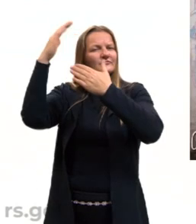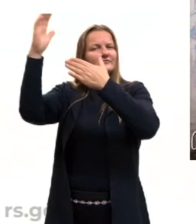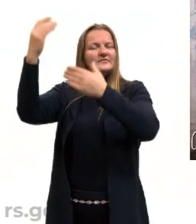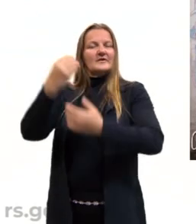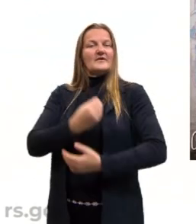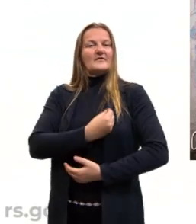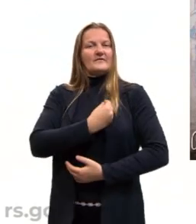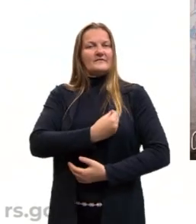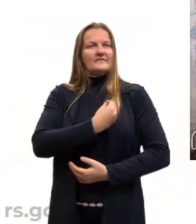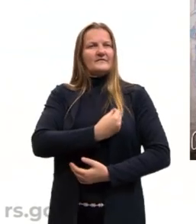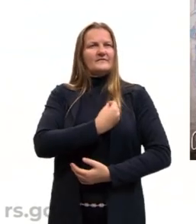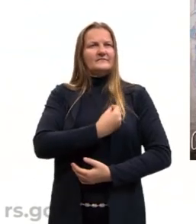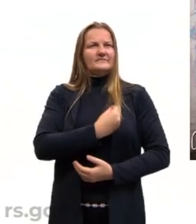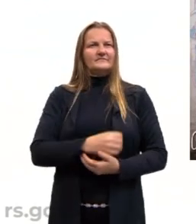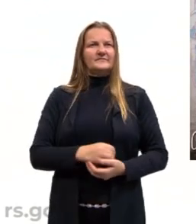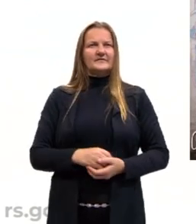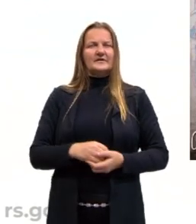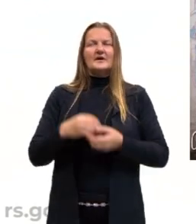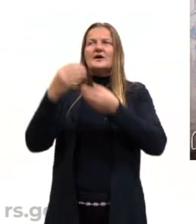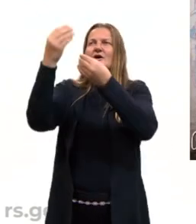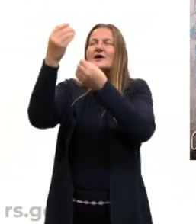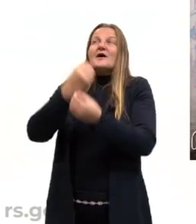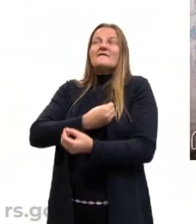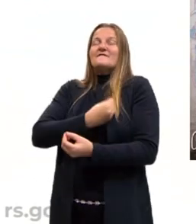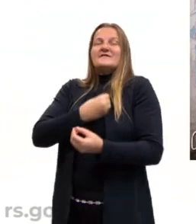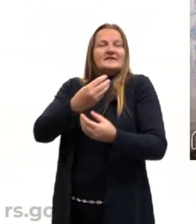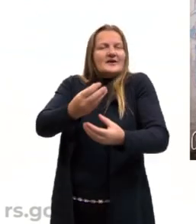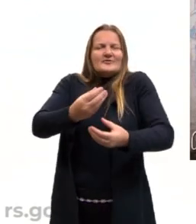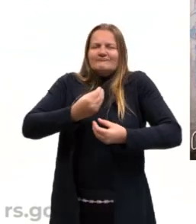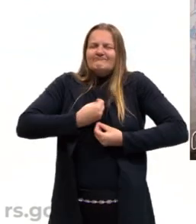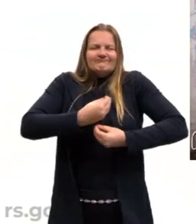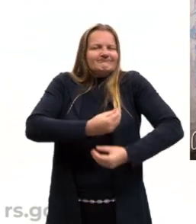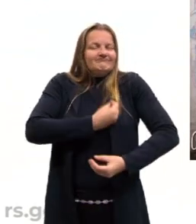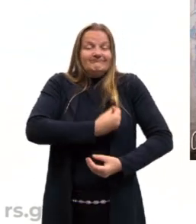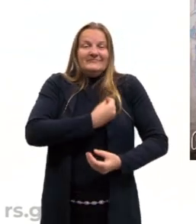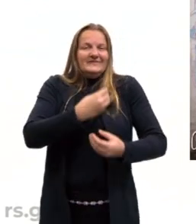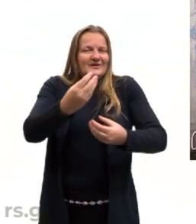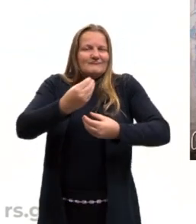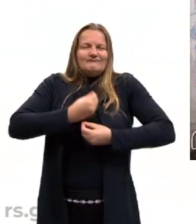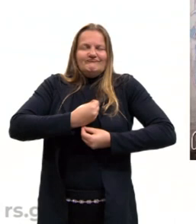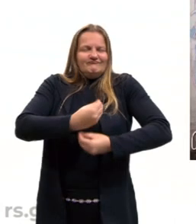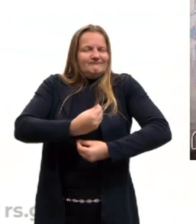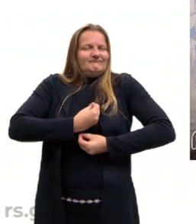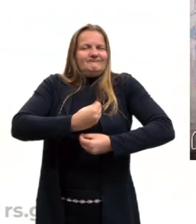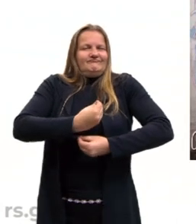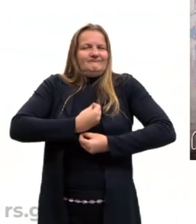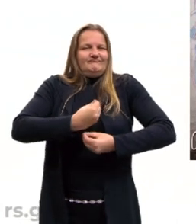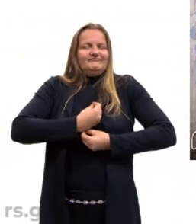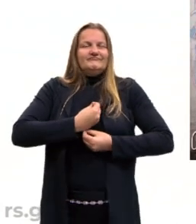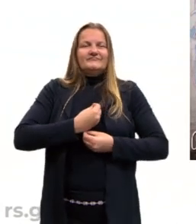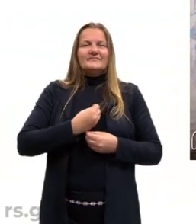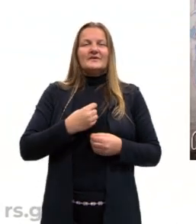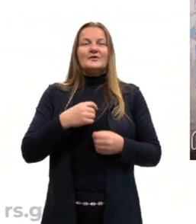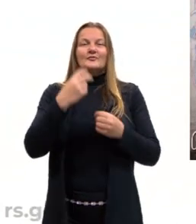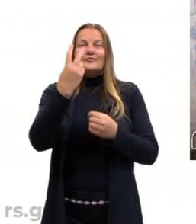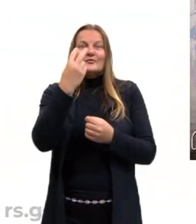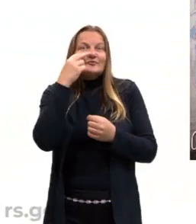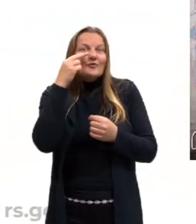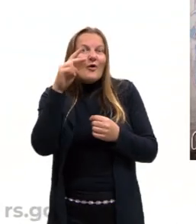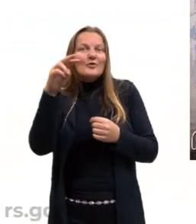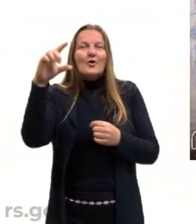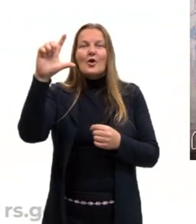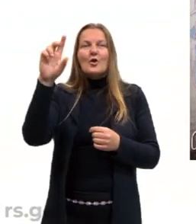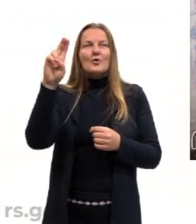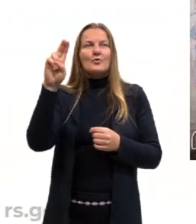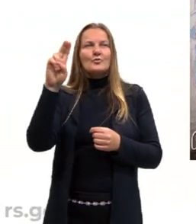Obrigada a vida né agradeço à vida por tudo que tem me dado me deu dois olhos